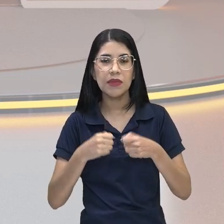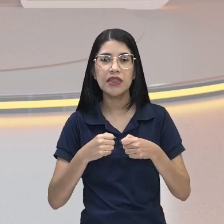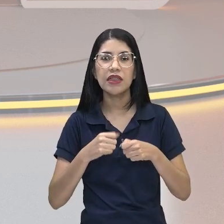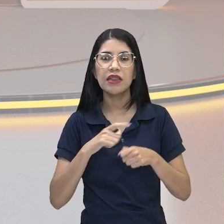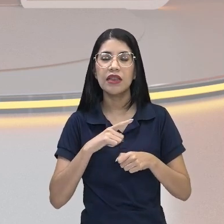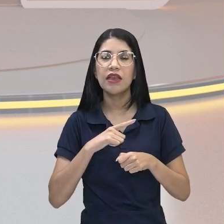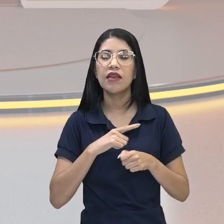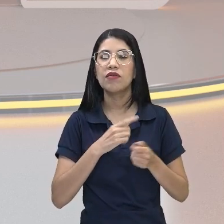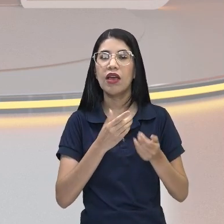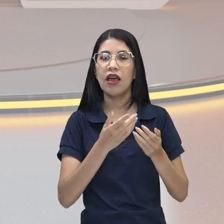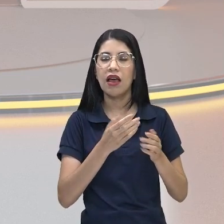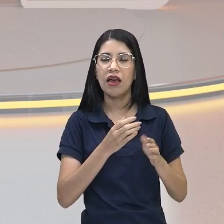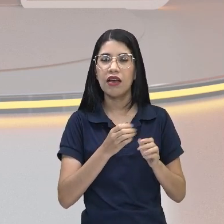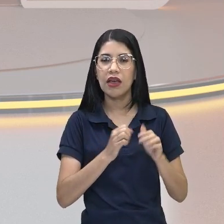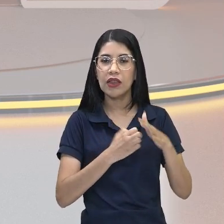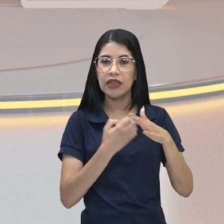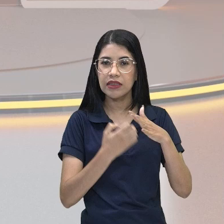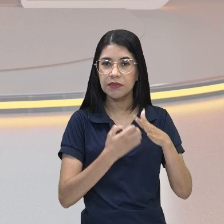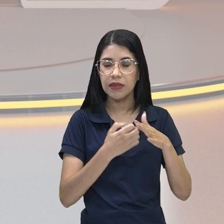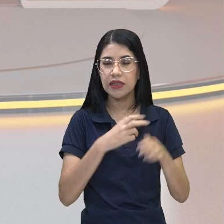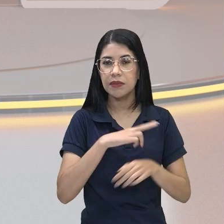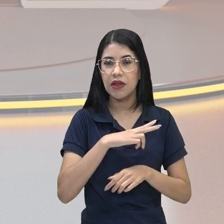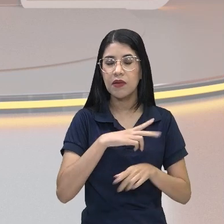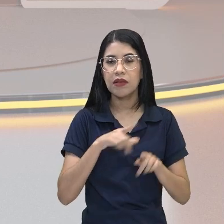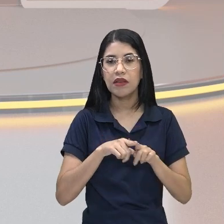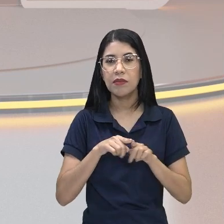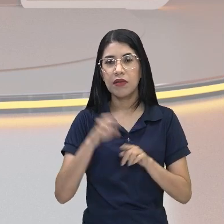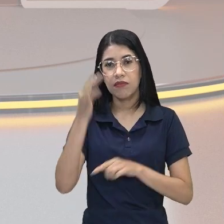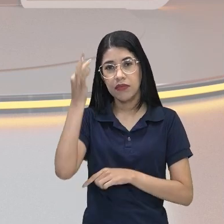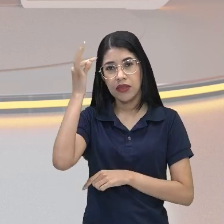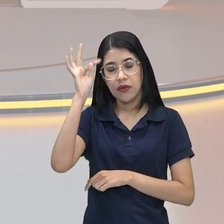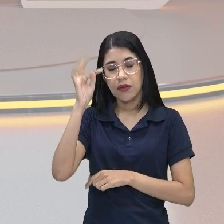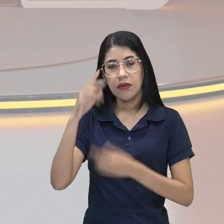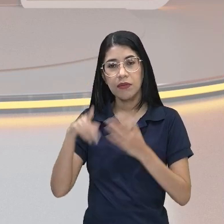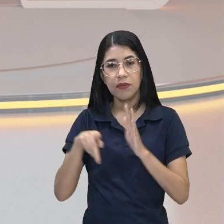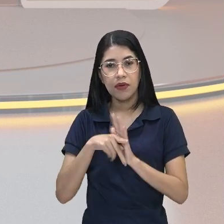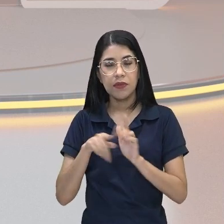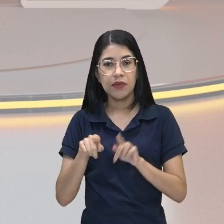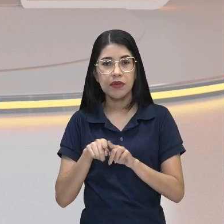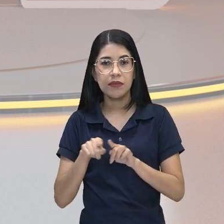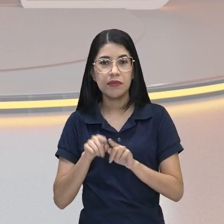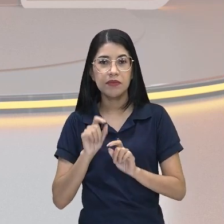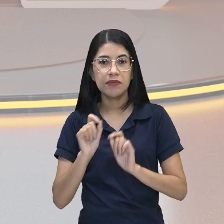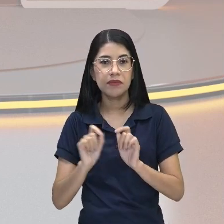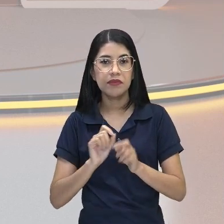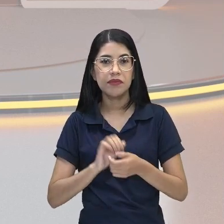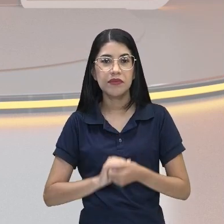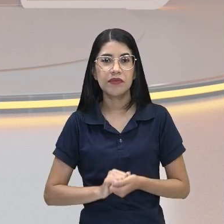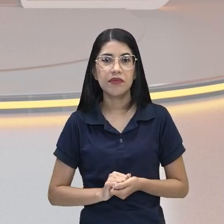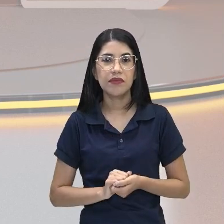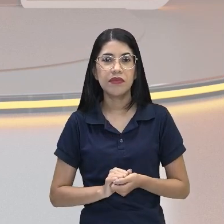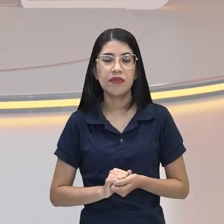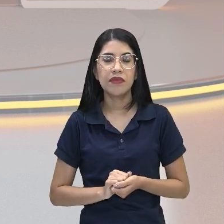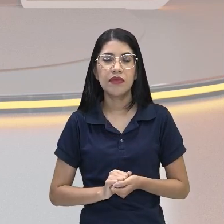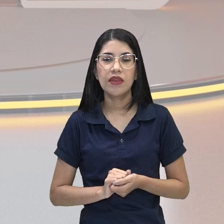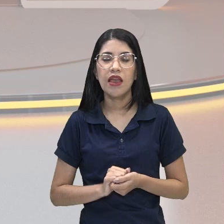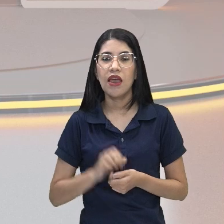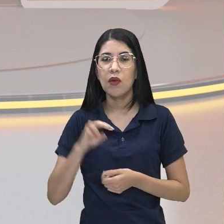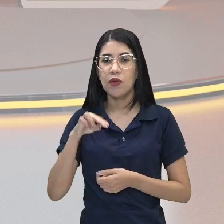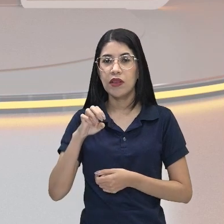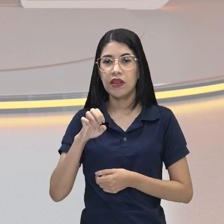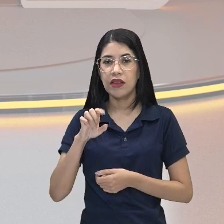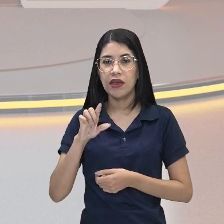privada, certo? Essa é a ideia, né, desses teóricos aí do chamado Estado